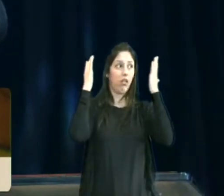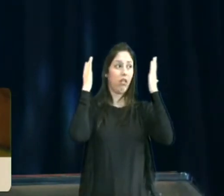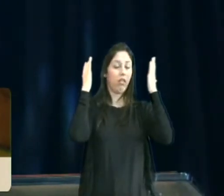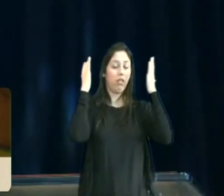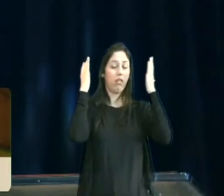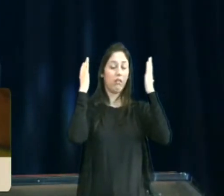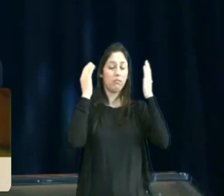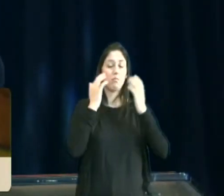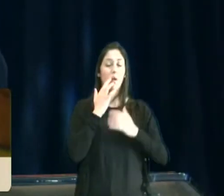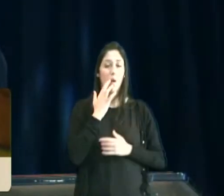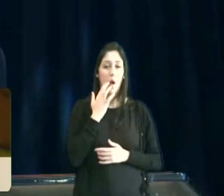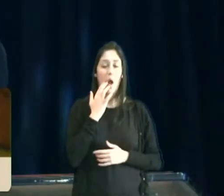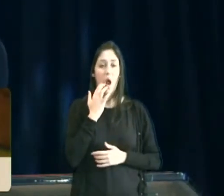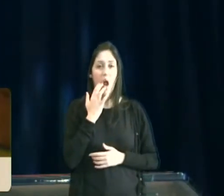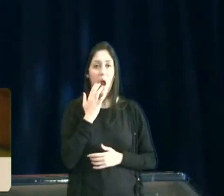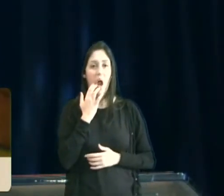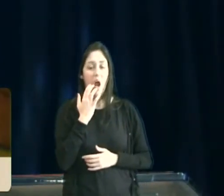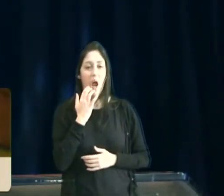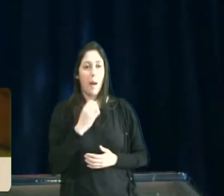existem